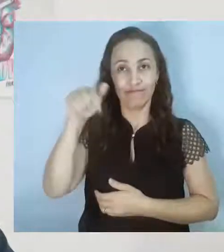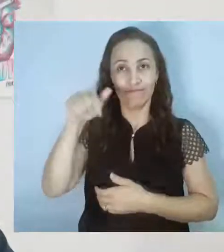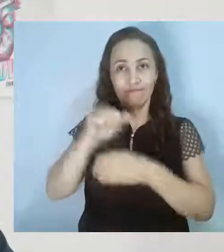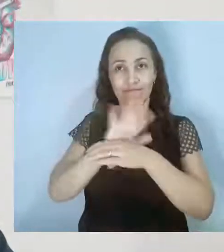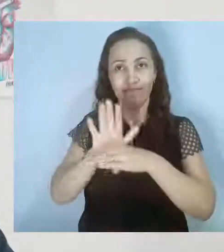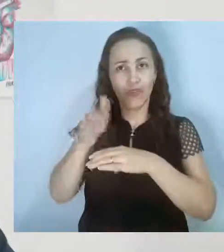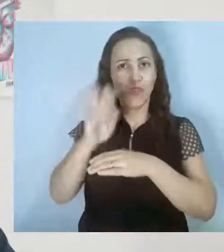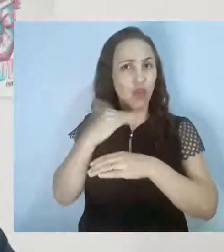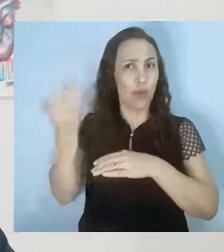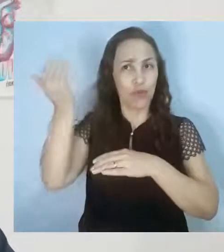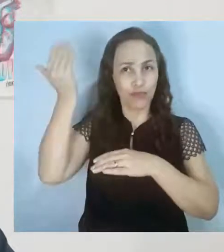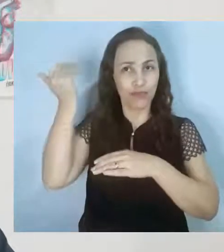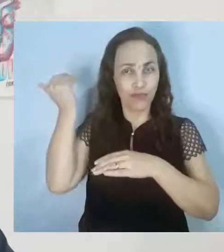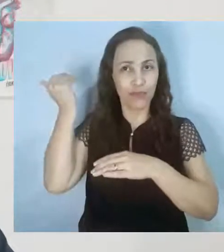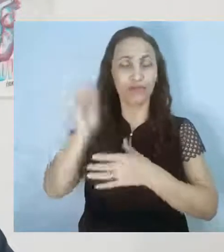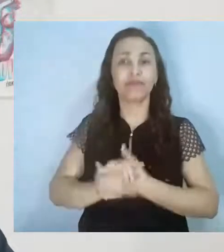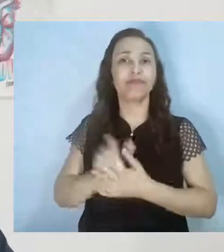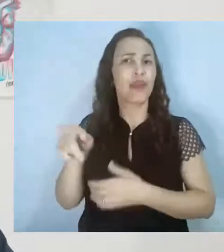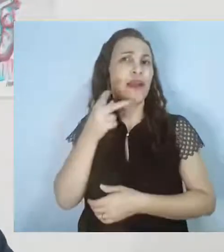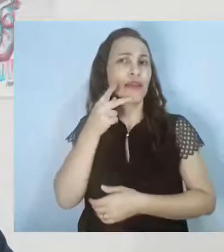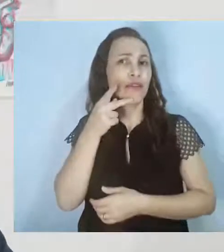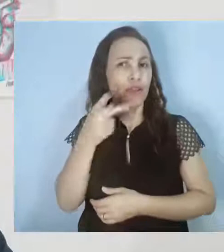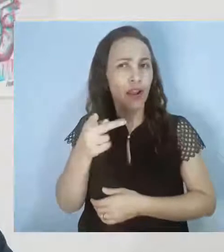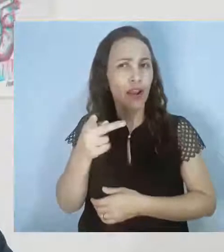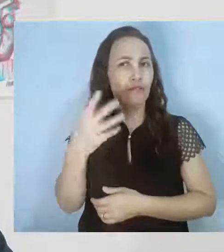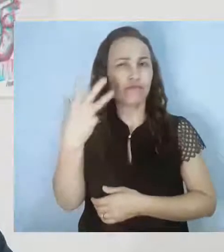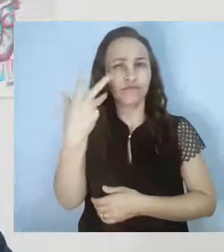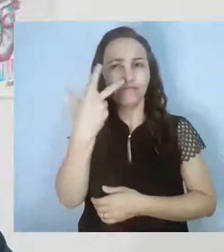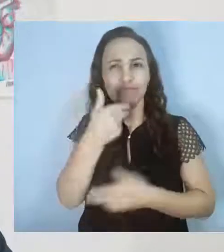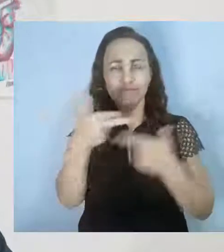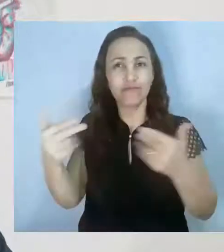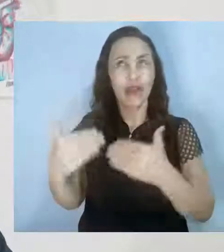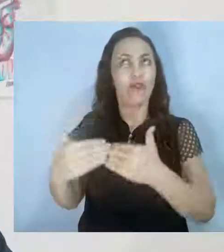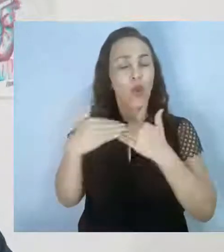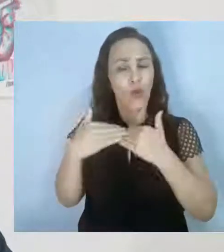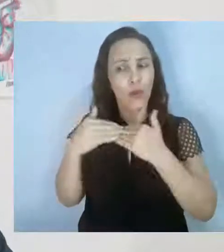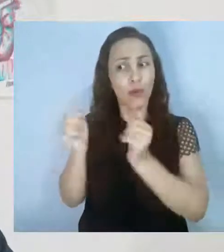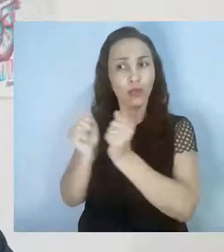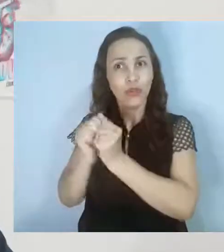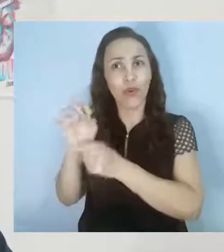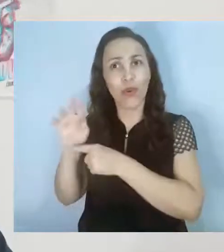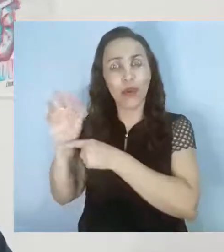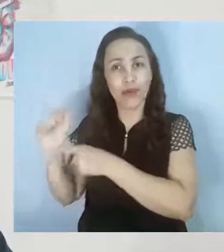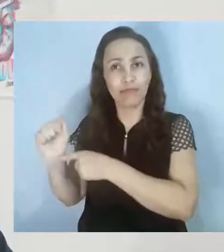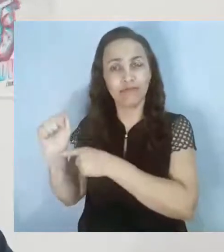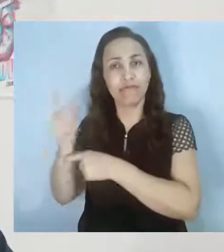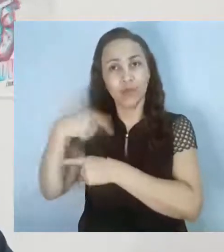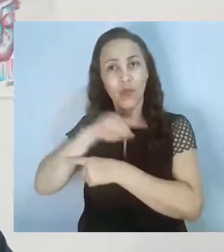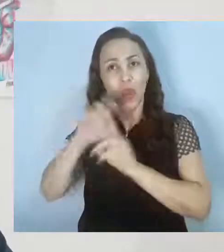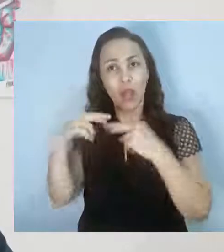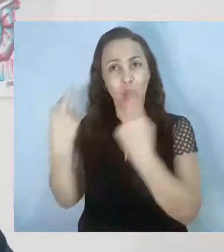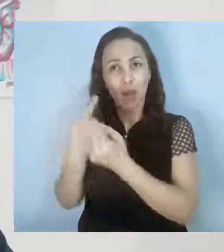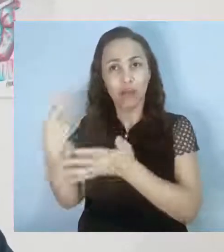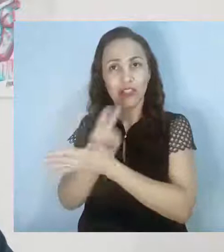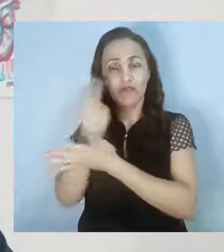já falecido, ele dizia algo lindo. Ele falou uma vez comigo, com a Érica, numa audiência que nós tivemos. Ele